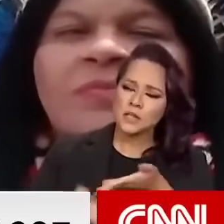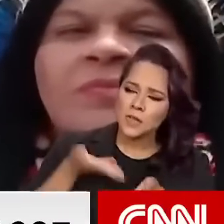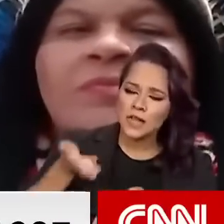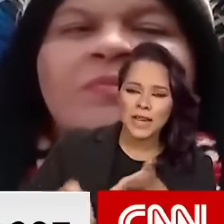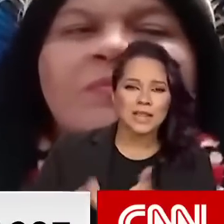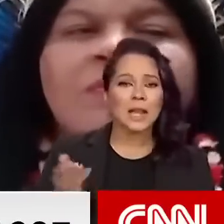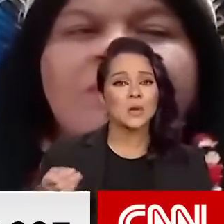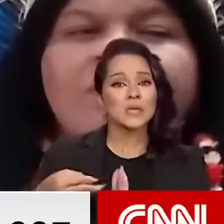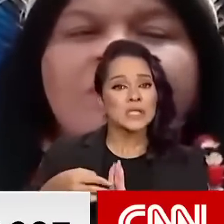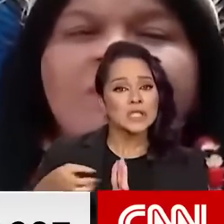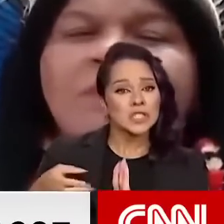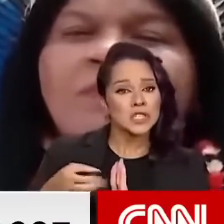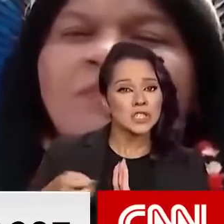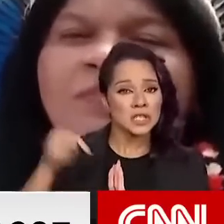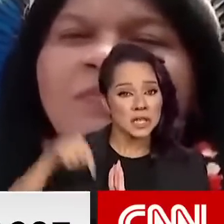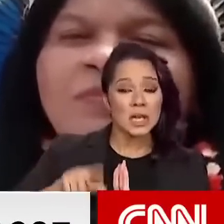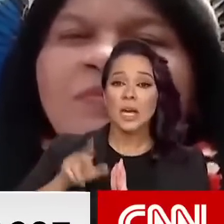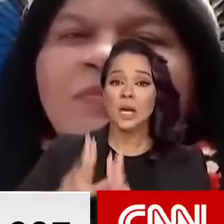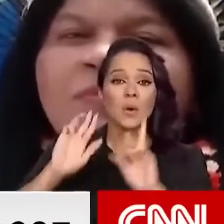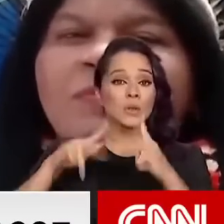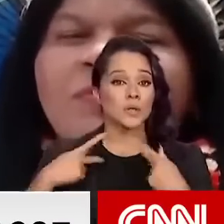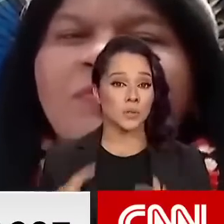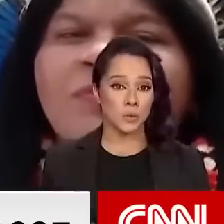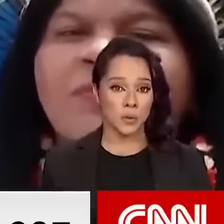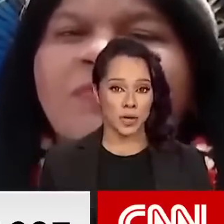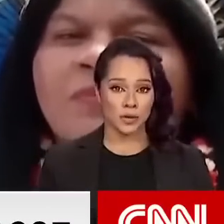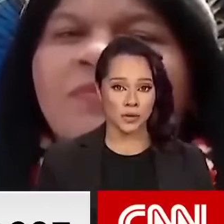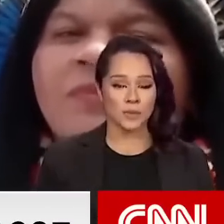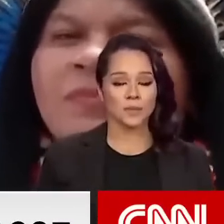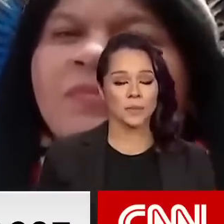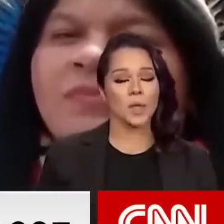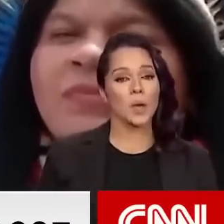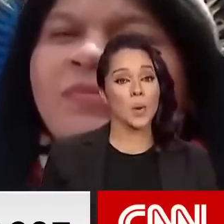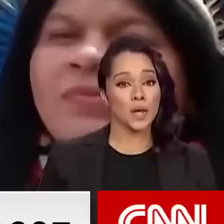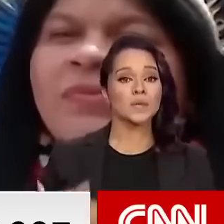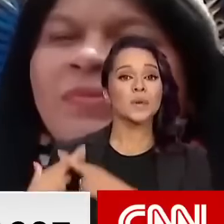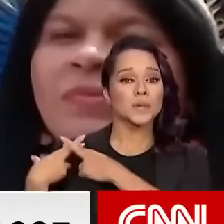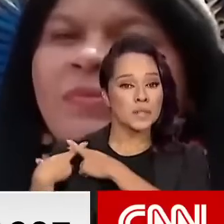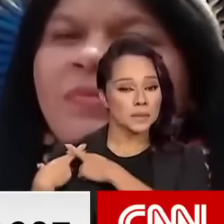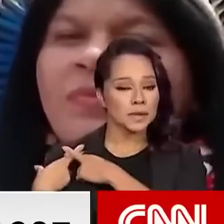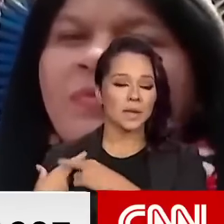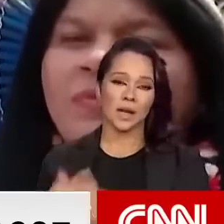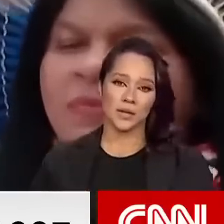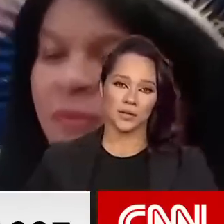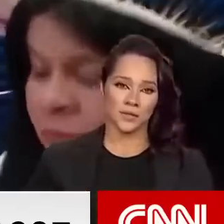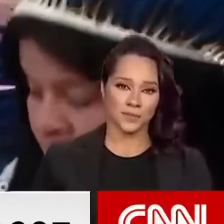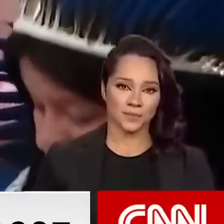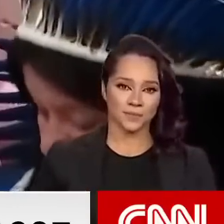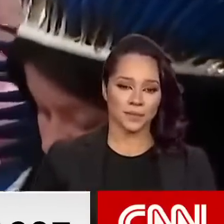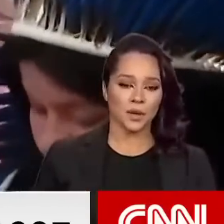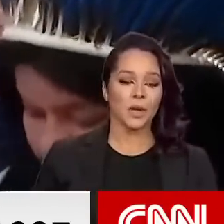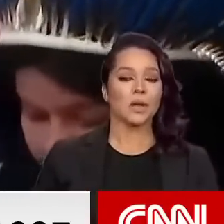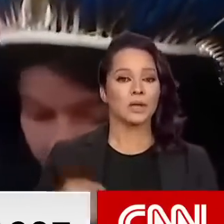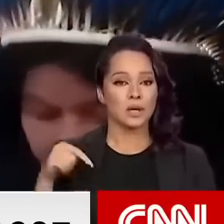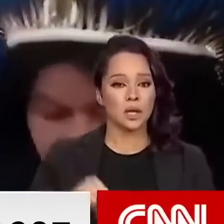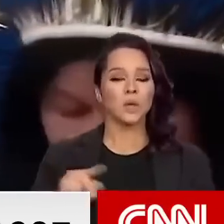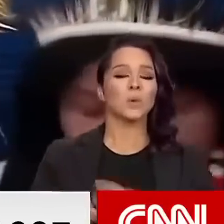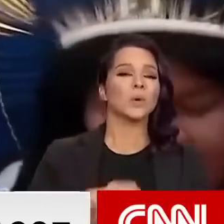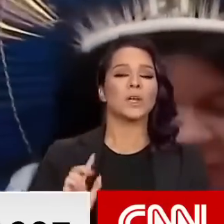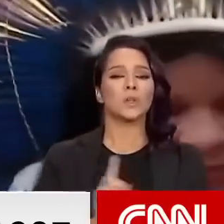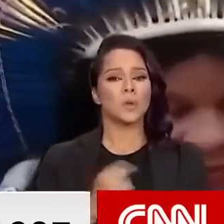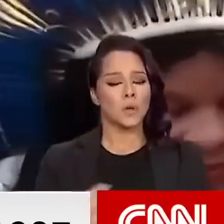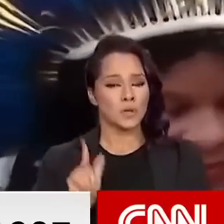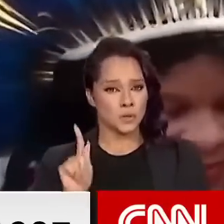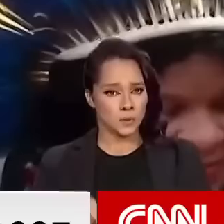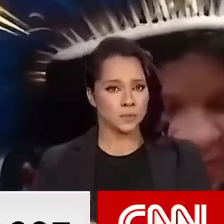os nossos indígenas como seres humanos, sabe, responsáveis por parte daquilo que nós